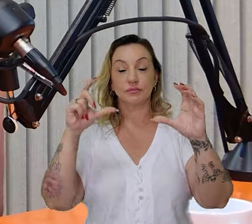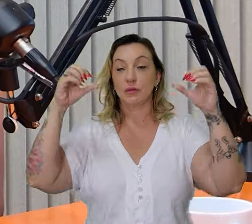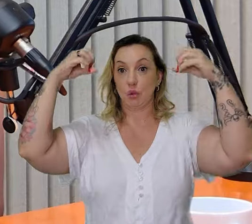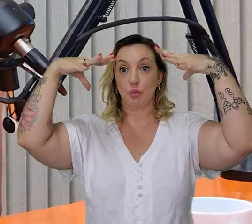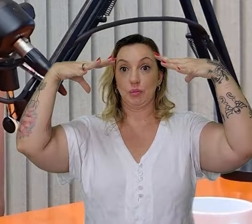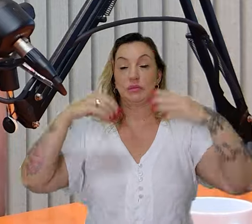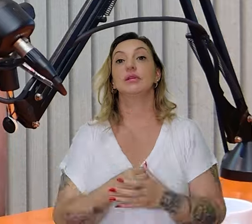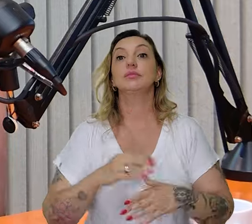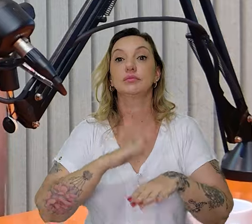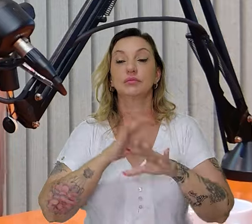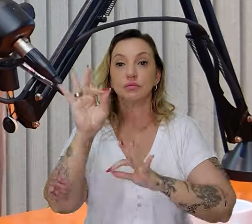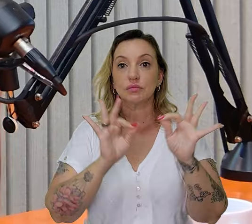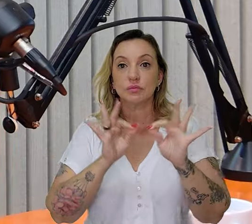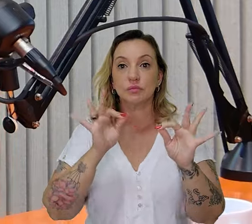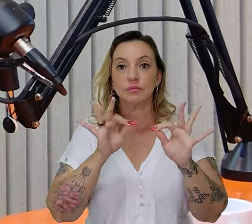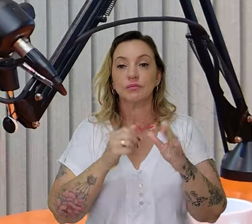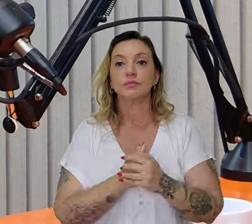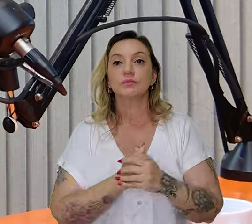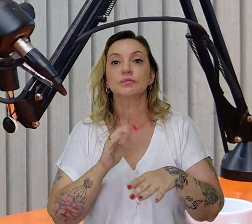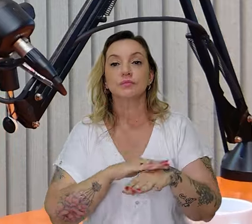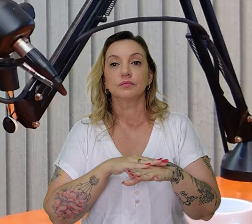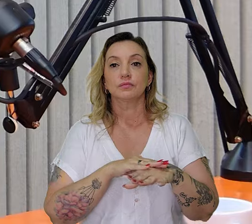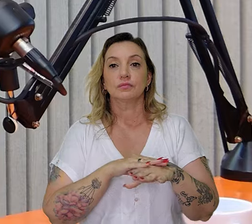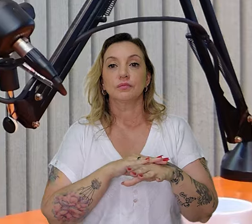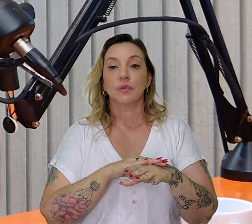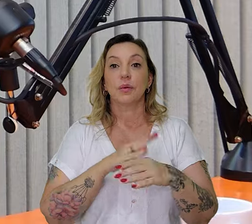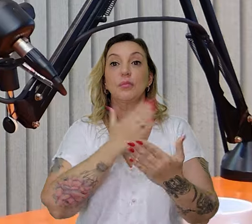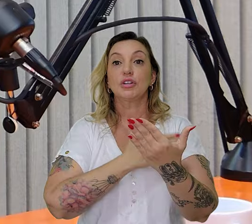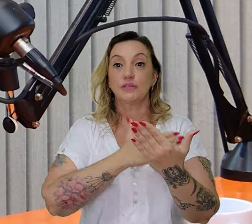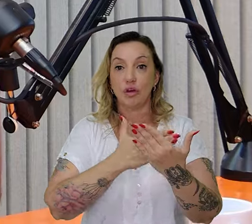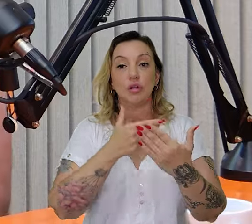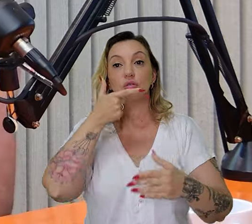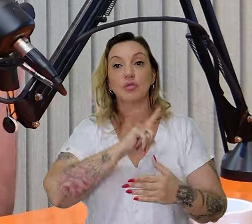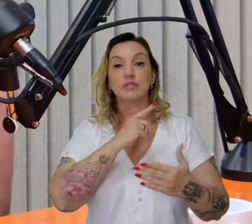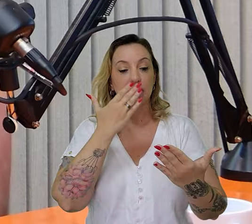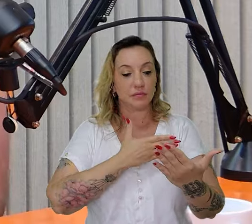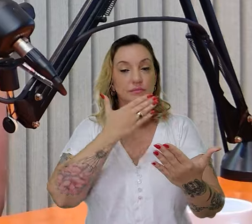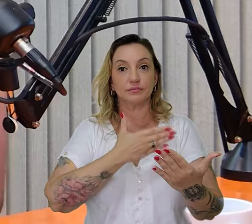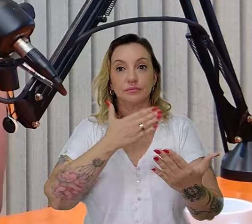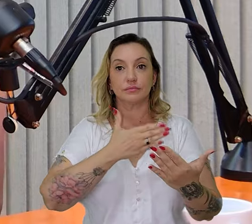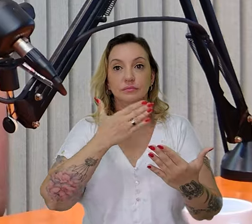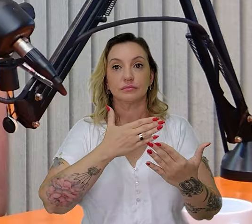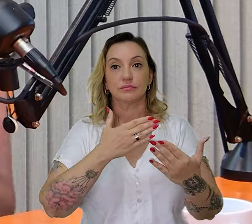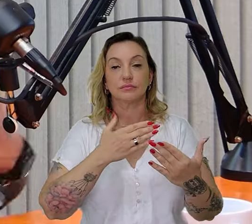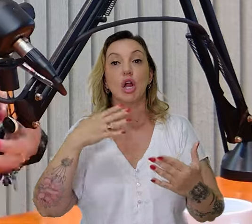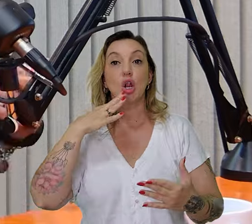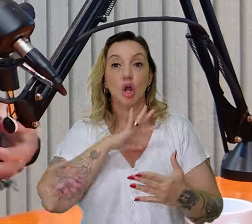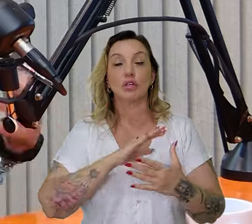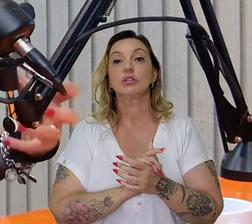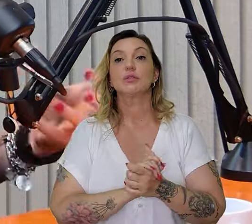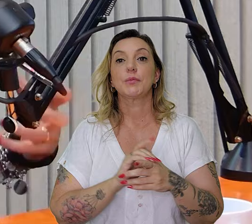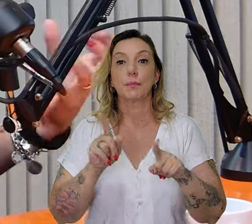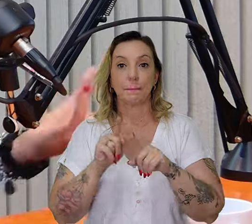você inclusive pra montagem de portfólio você consegue fazer uma sequência mais lógica e que ajuda o aluna no final